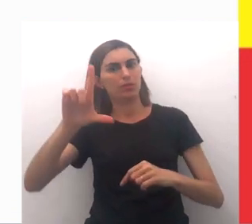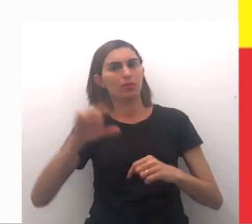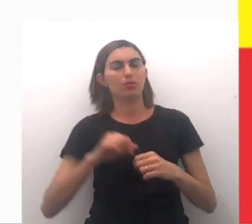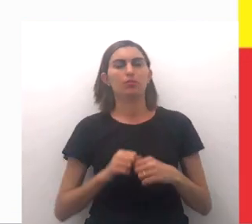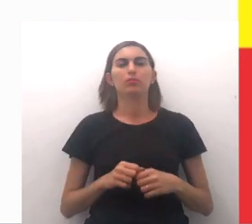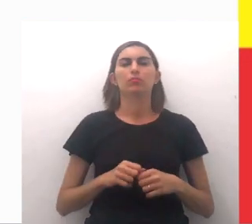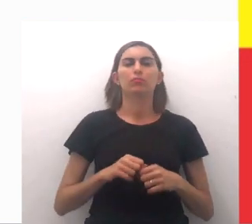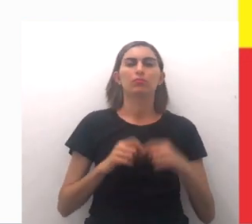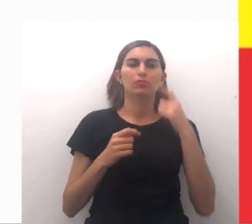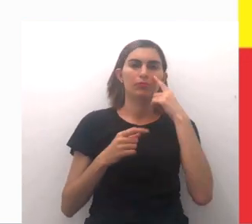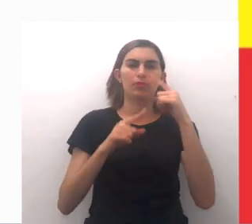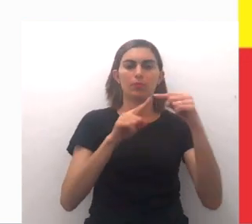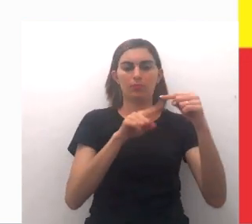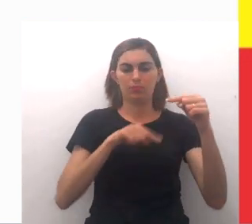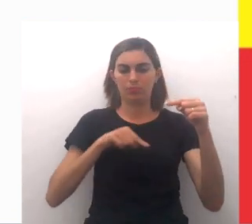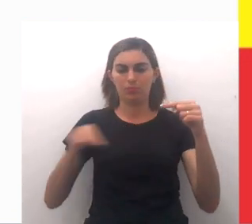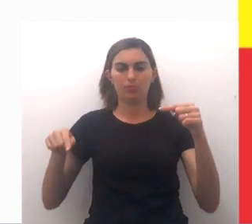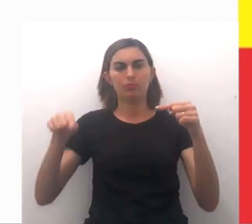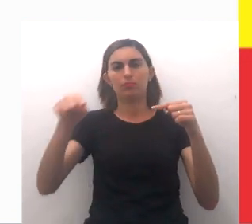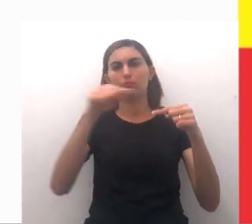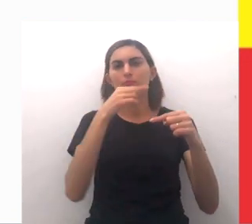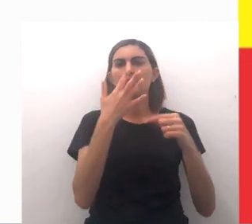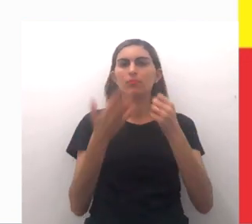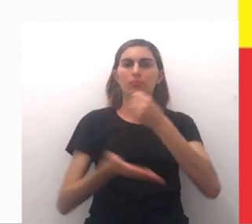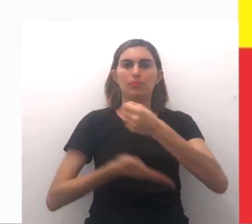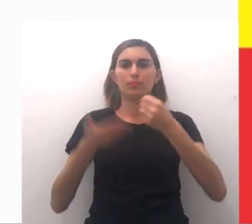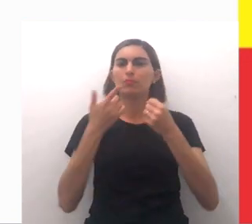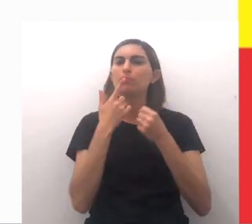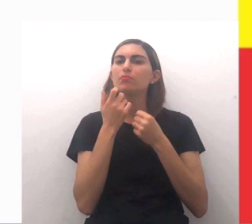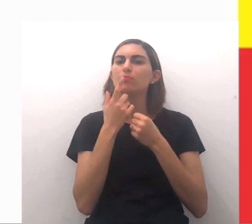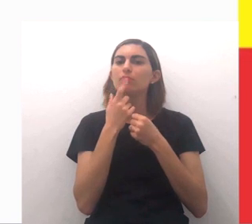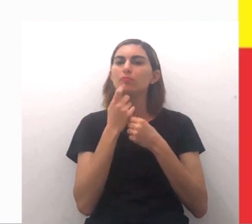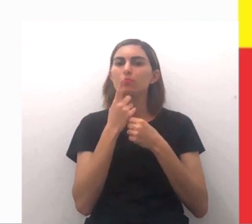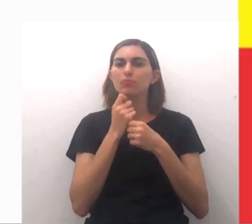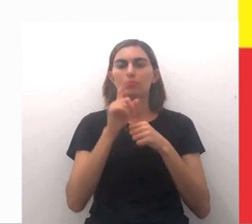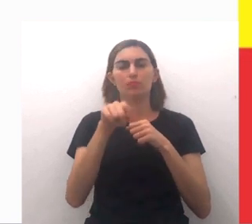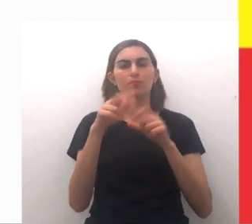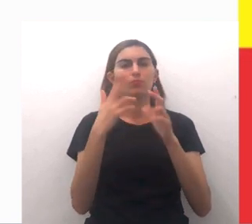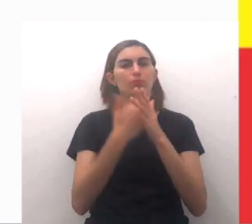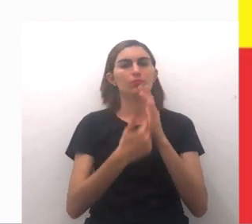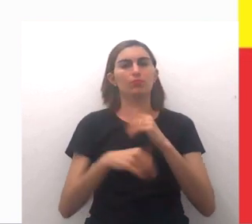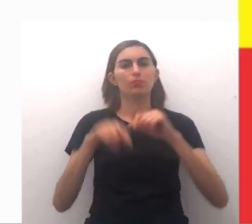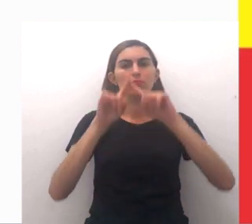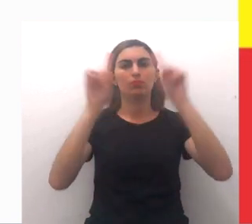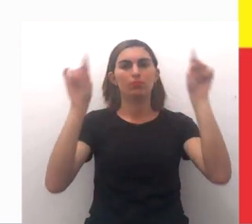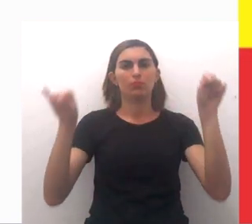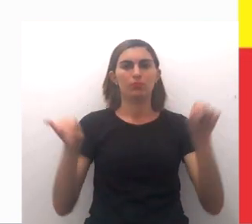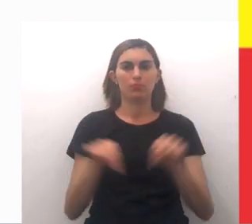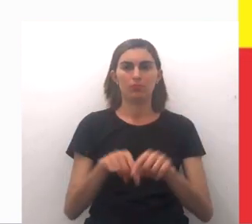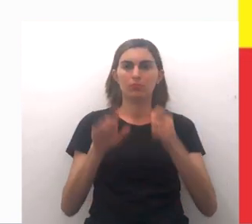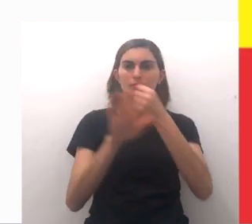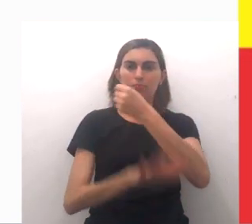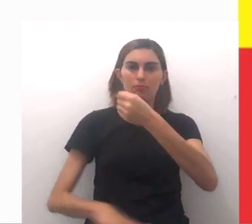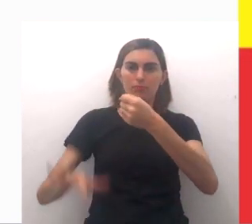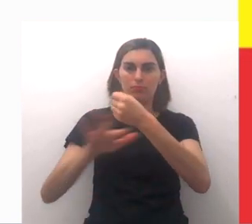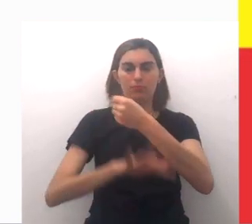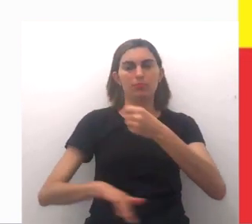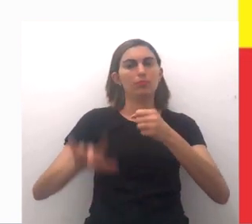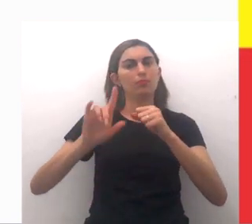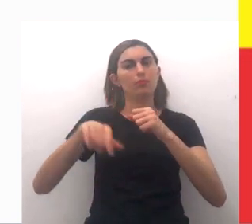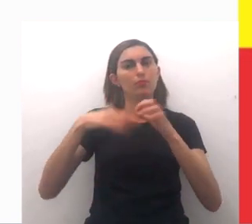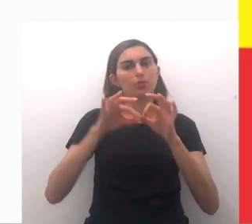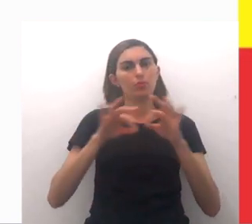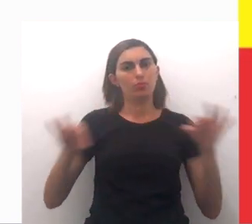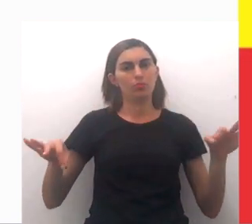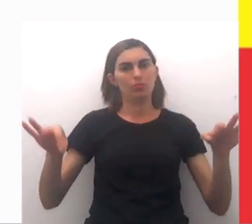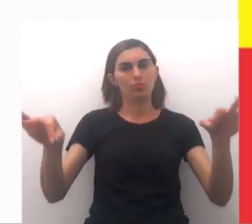contornou a base de vermelho, onde essa figura é um retângulo. E a área do retângulo é o comprimento